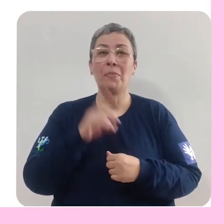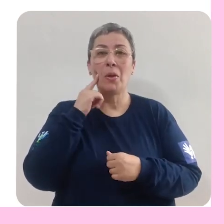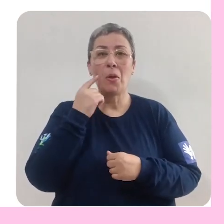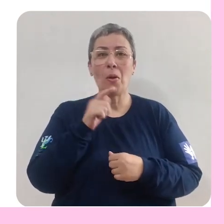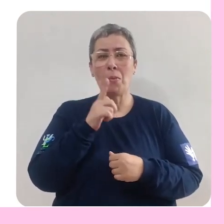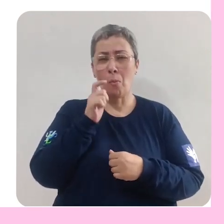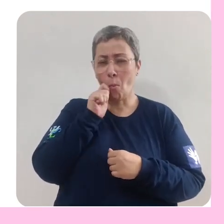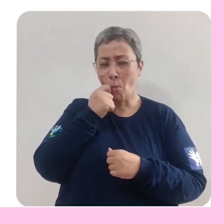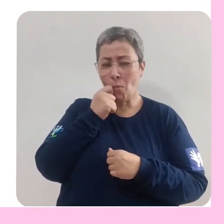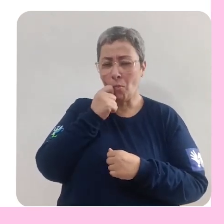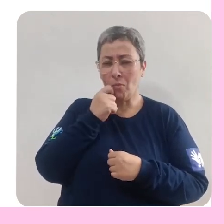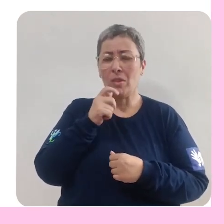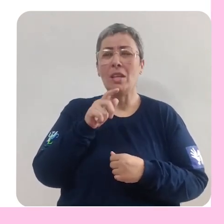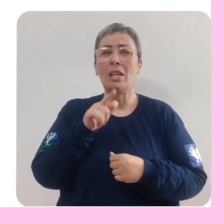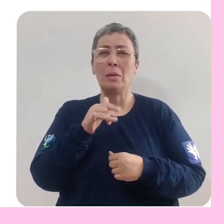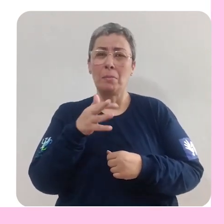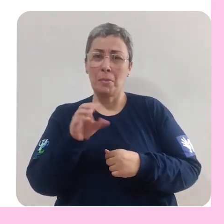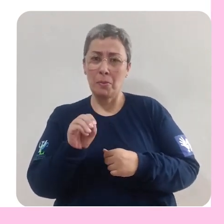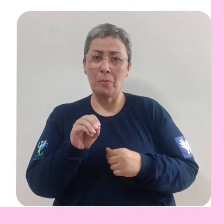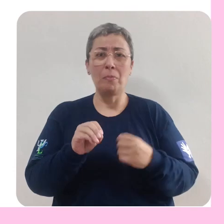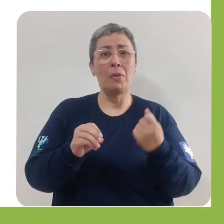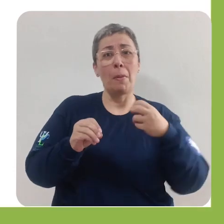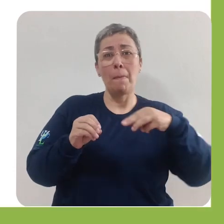Limão, mão.